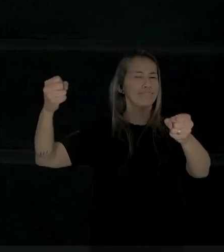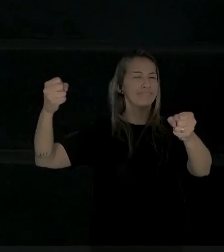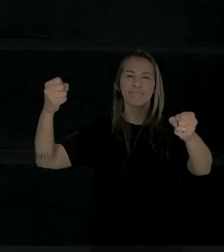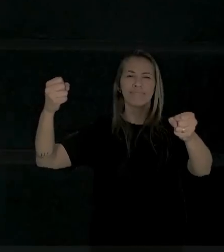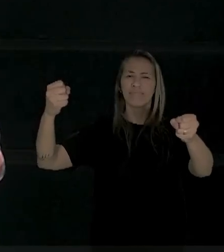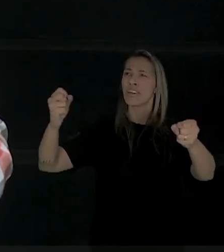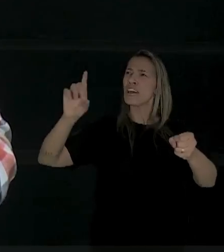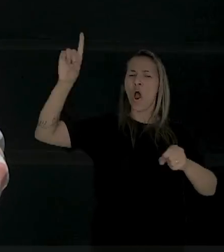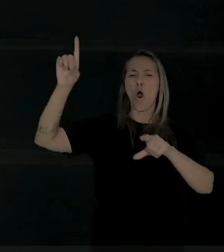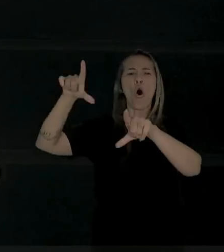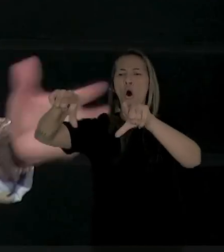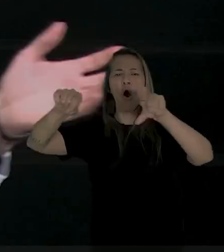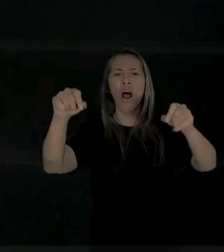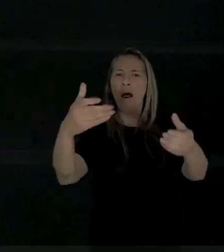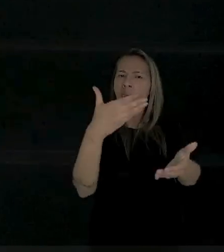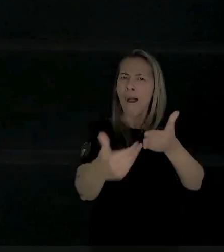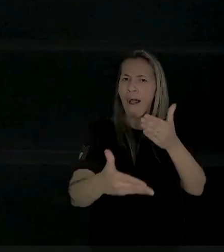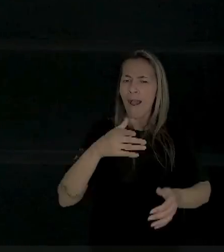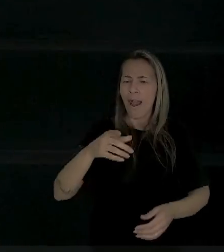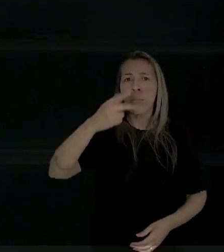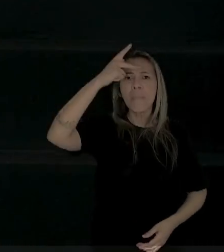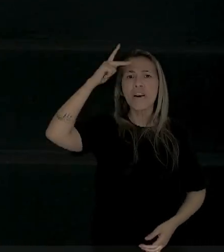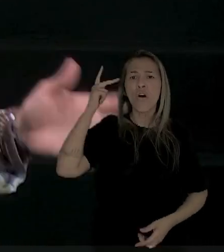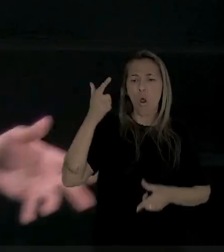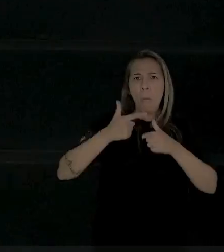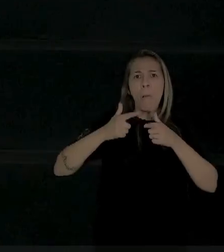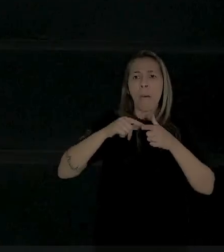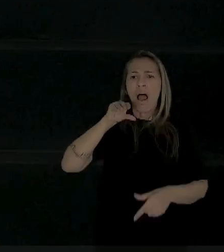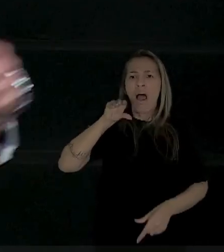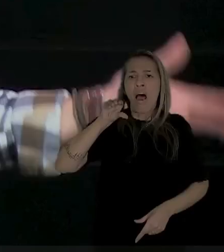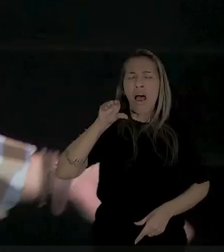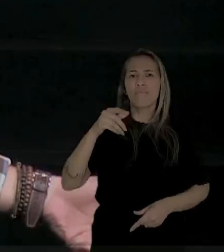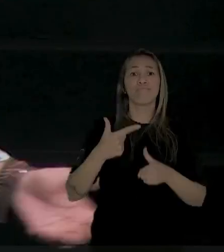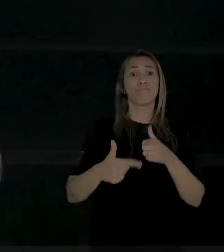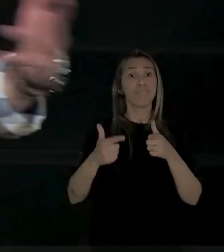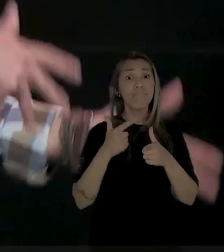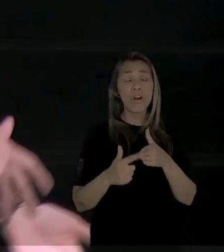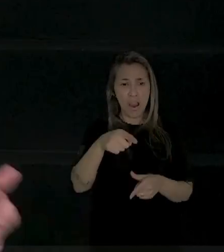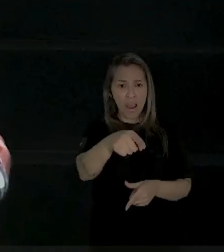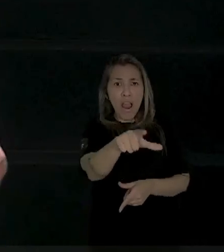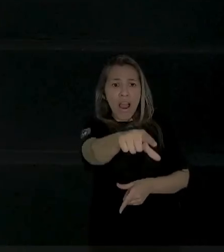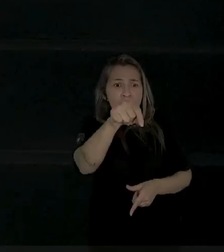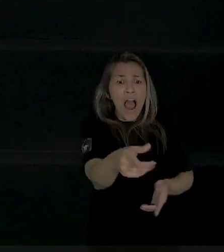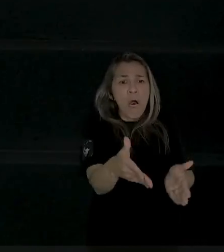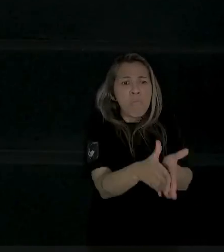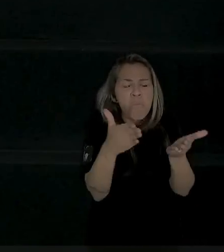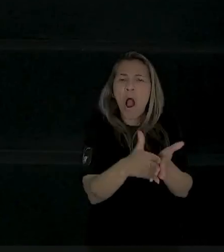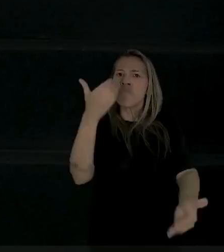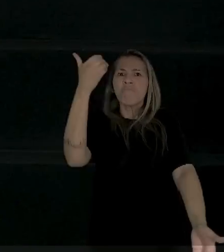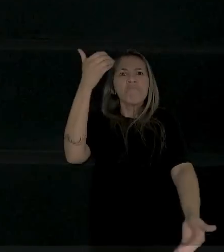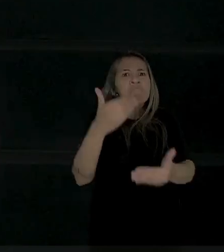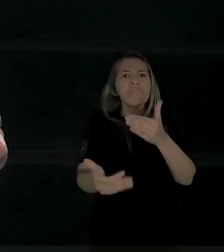gago, algumas vezes ele usa o pobretão da família mais pobre e o menor da casa. Algumas